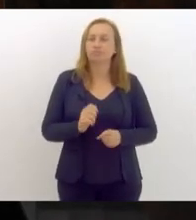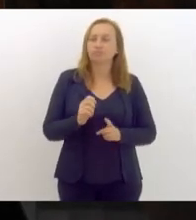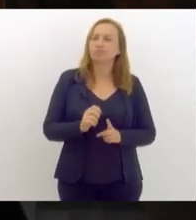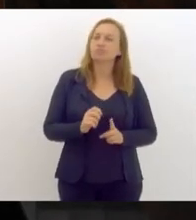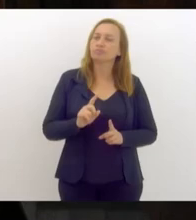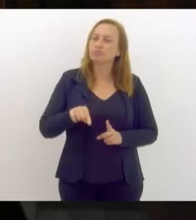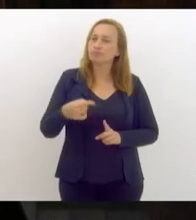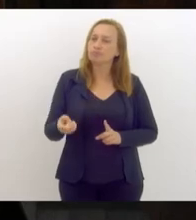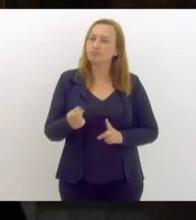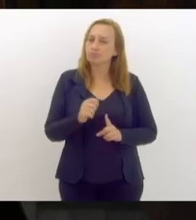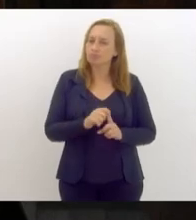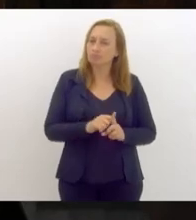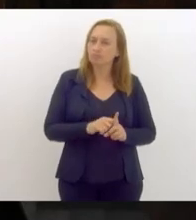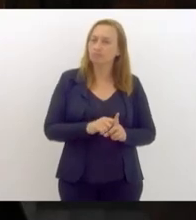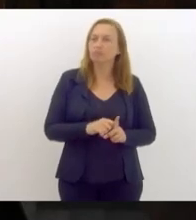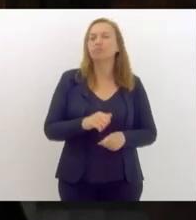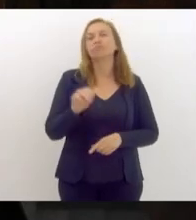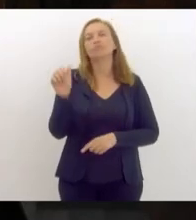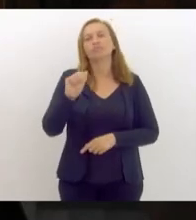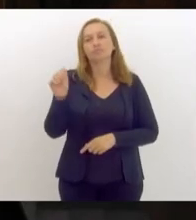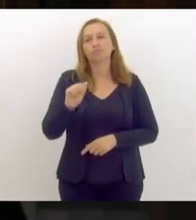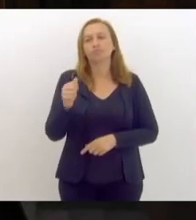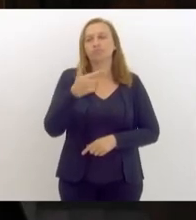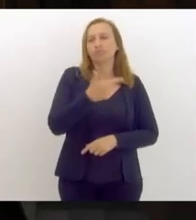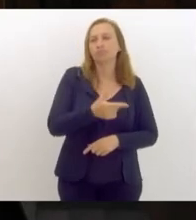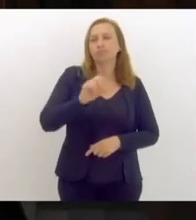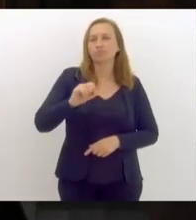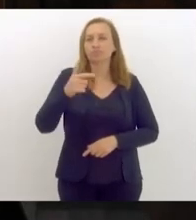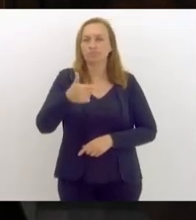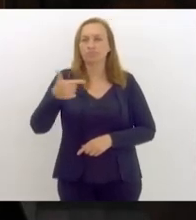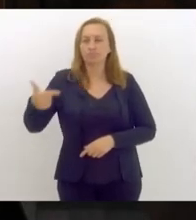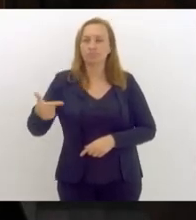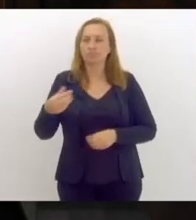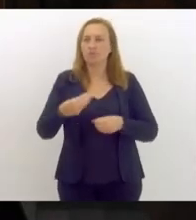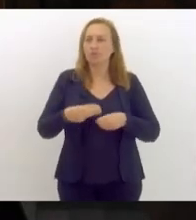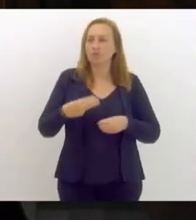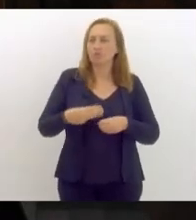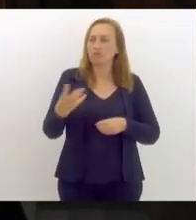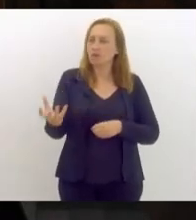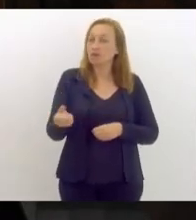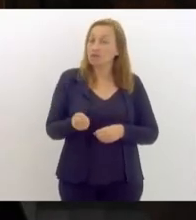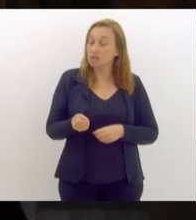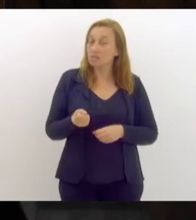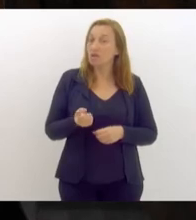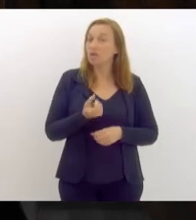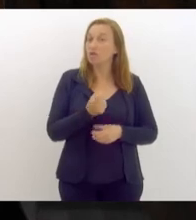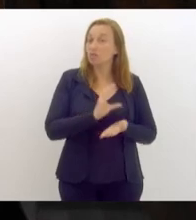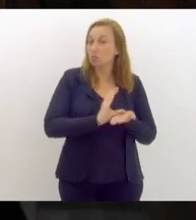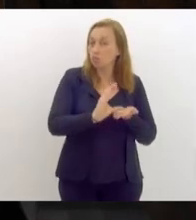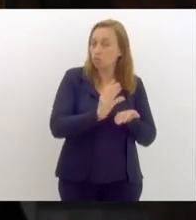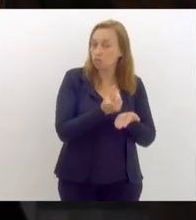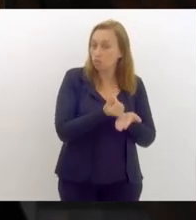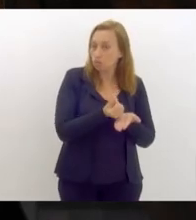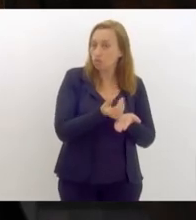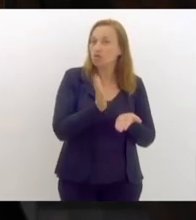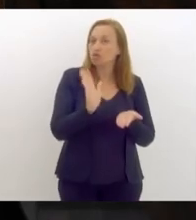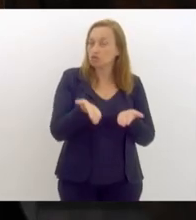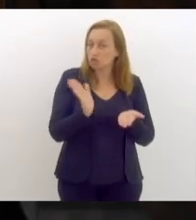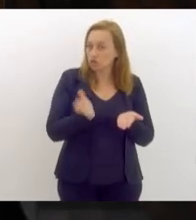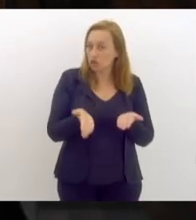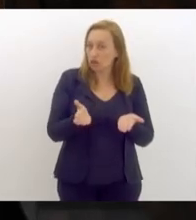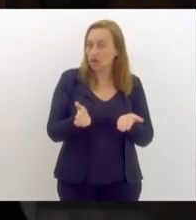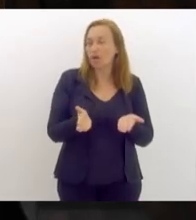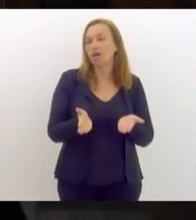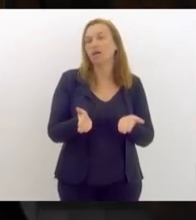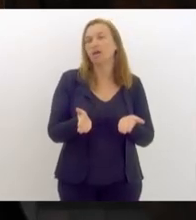subsequente mês de agosto de 2022 esses municípios passaram a receber este recursos que já eram devidos